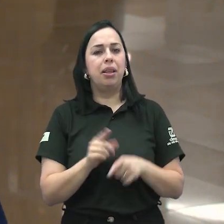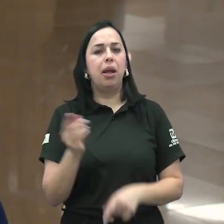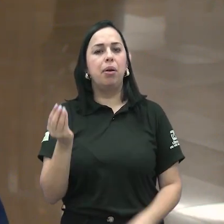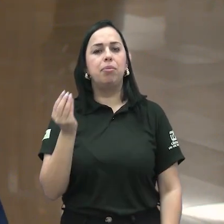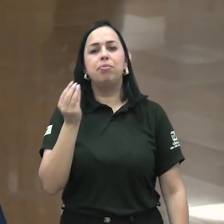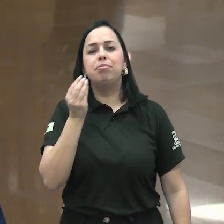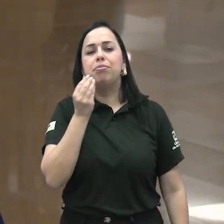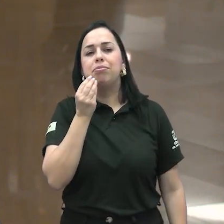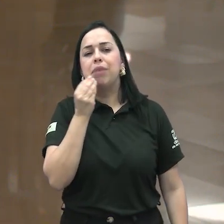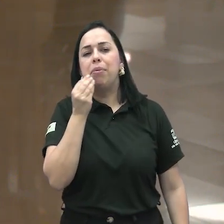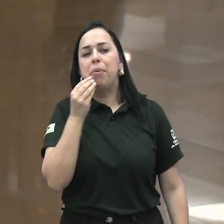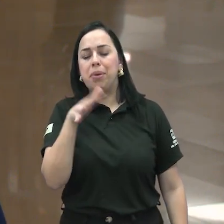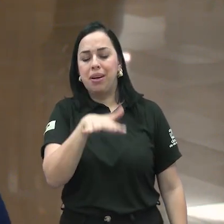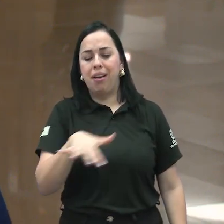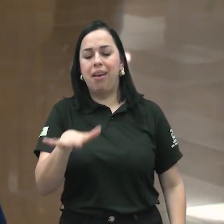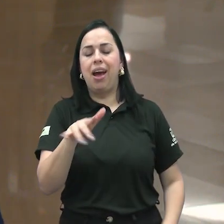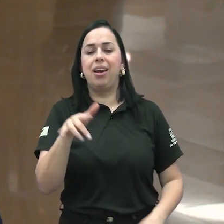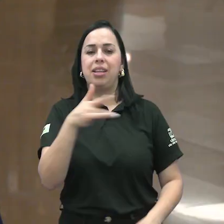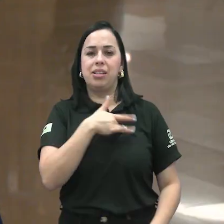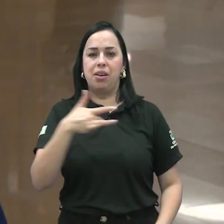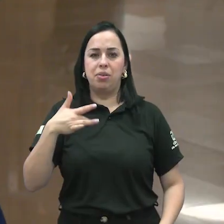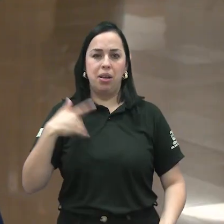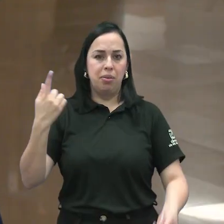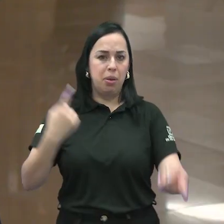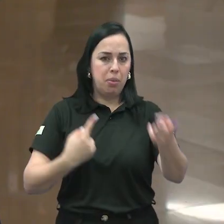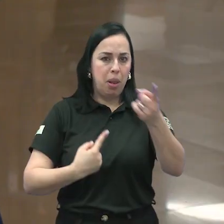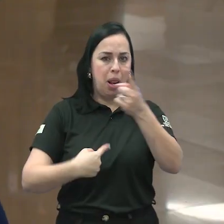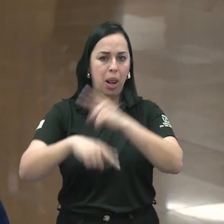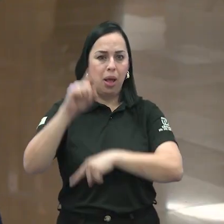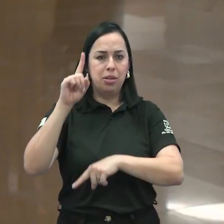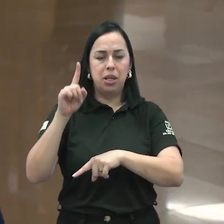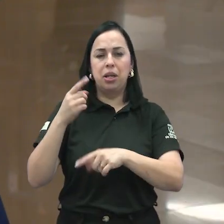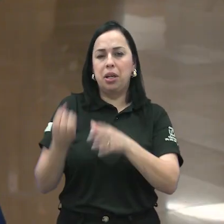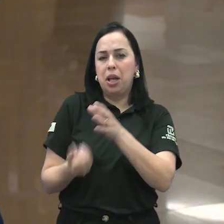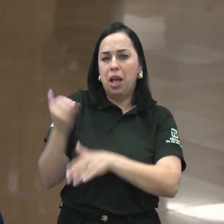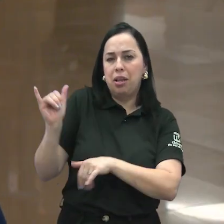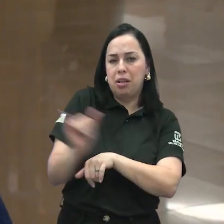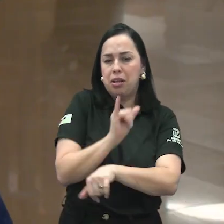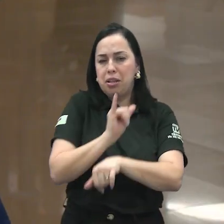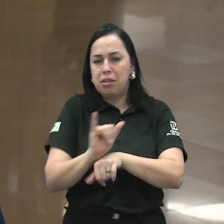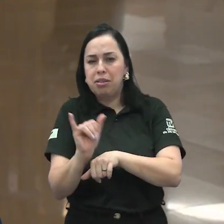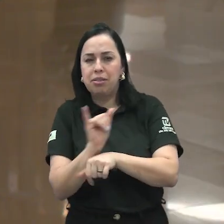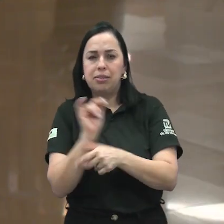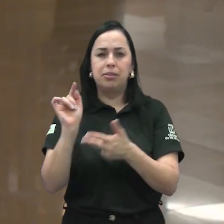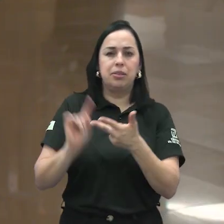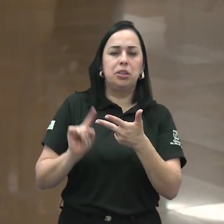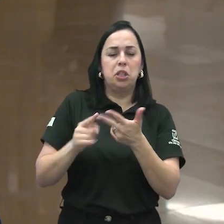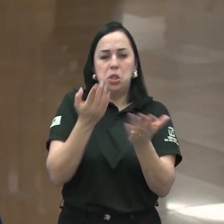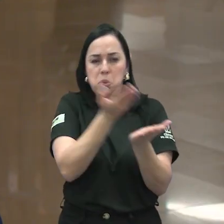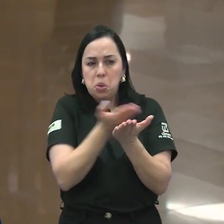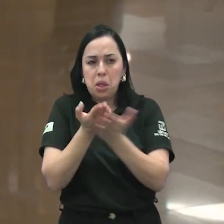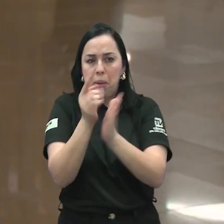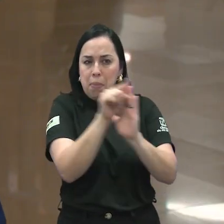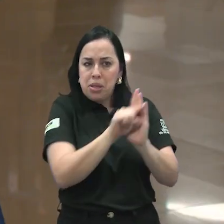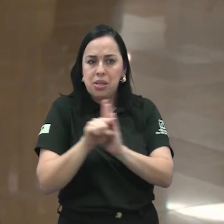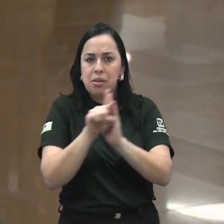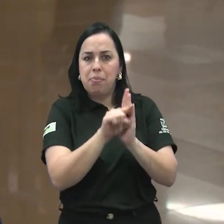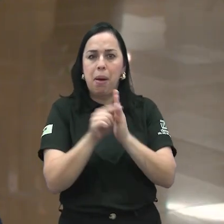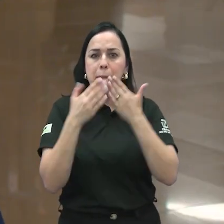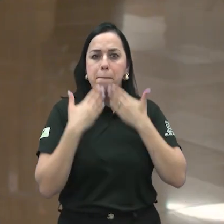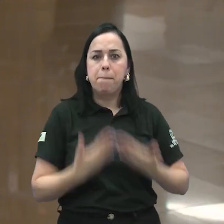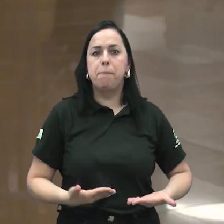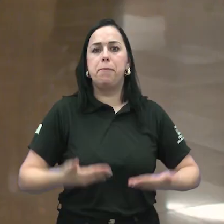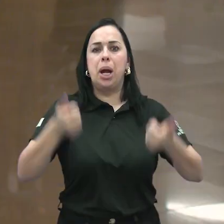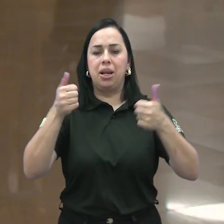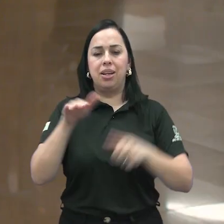ter também essa parte na área da saúde, avançando e criando aí novos mecanismos, novas ferramentas, novos estudos para